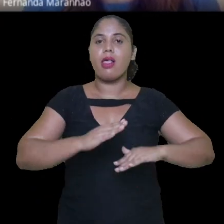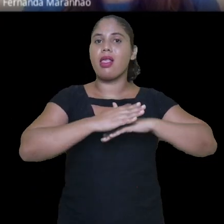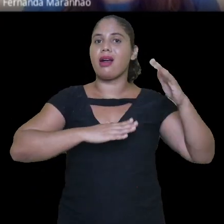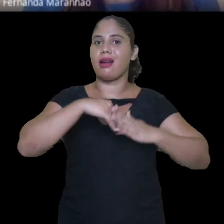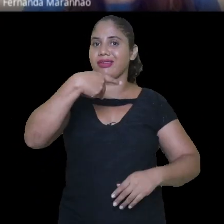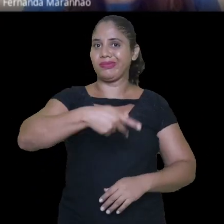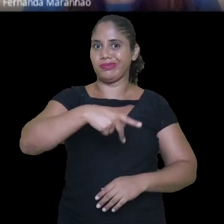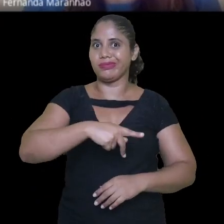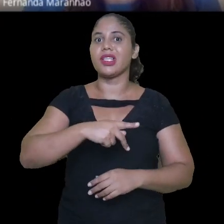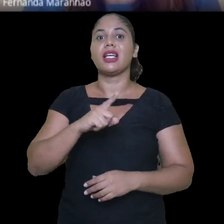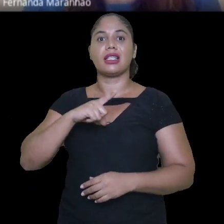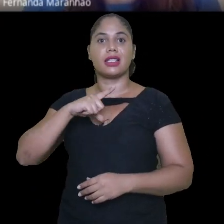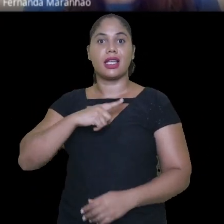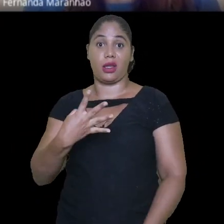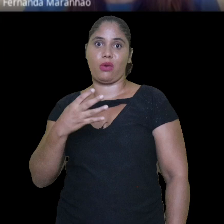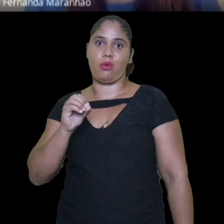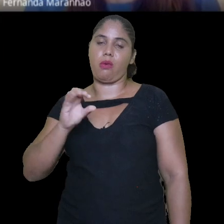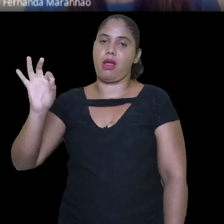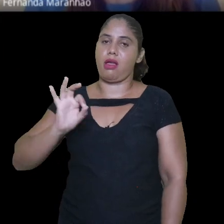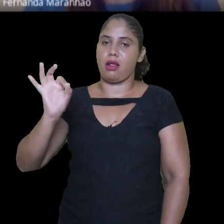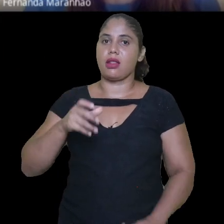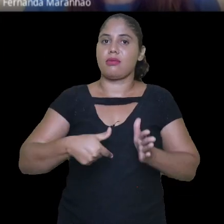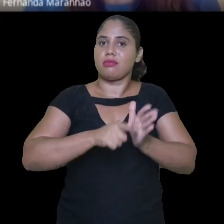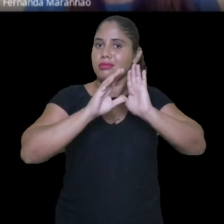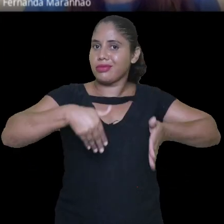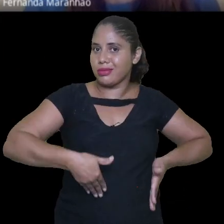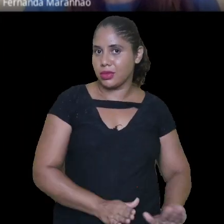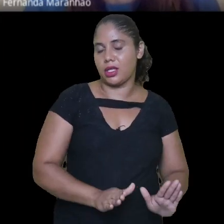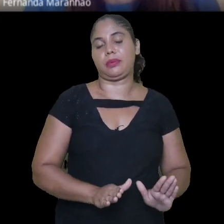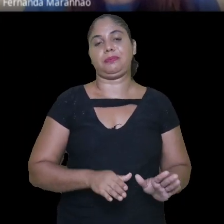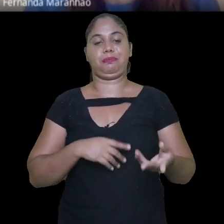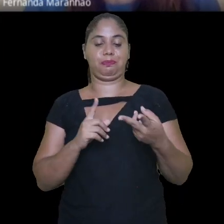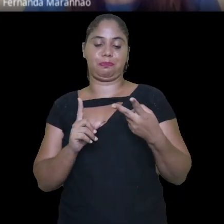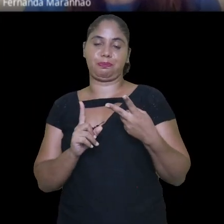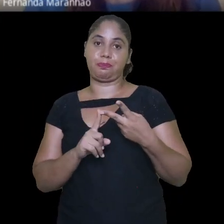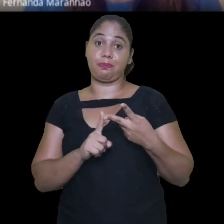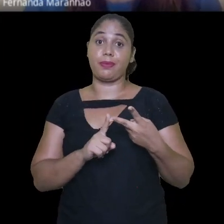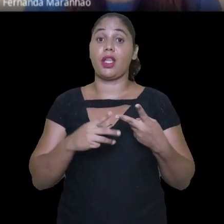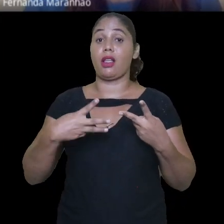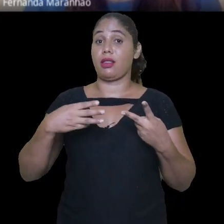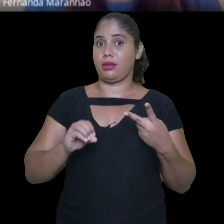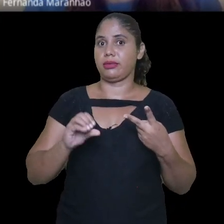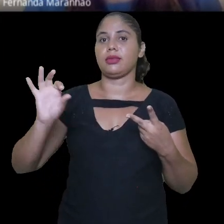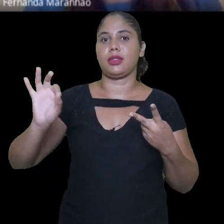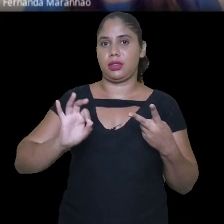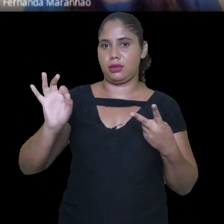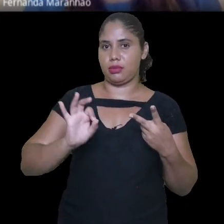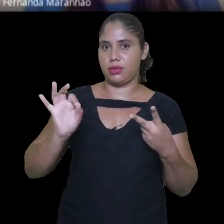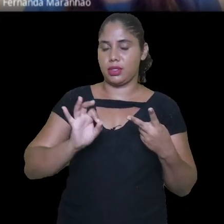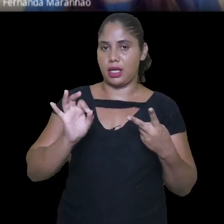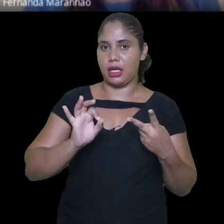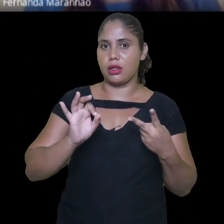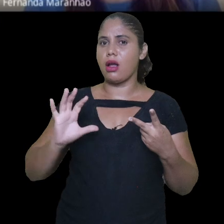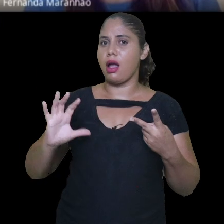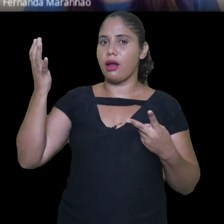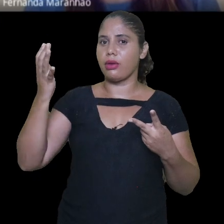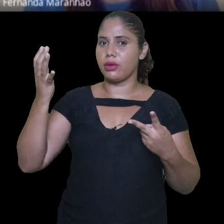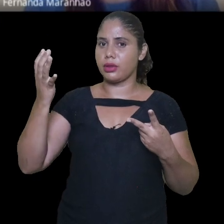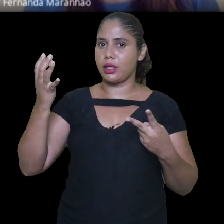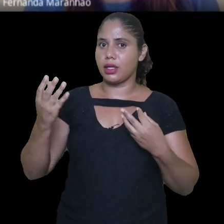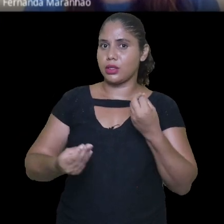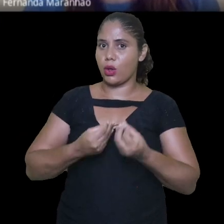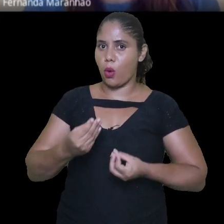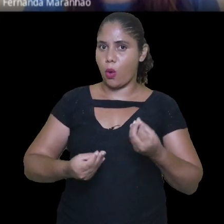por ruptura prematura de membrana, então a causa está associada à RUPREME, e 30% de partos que acontecem de